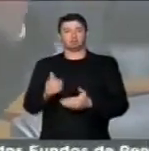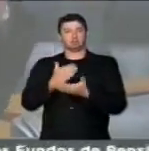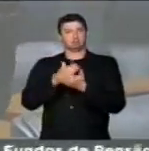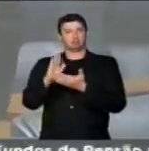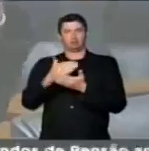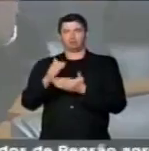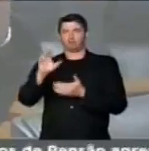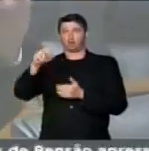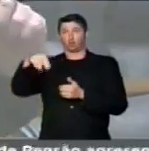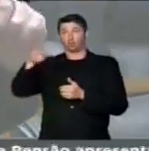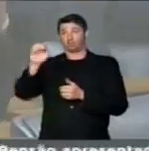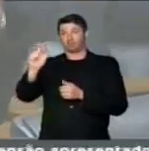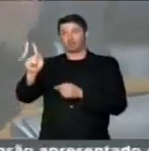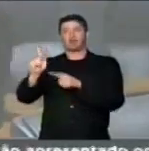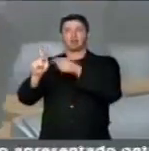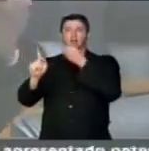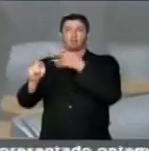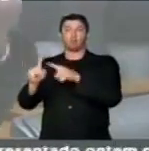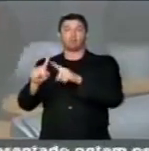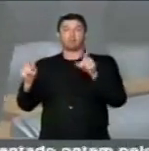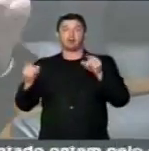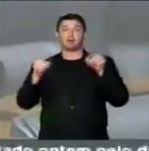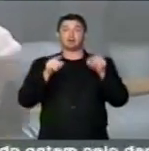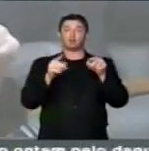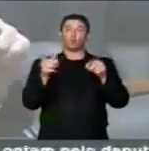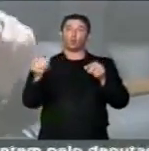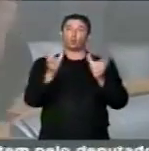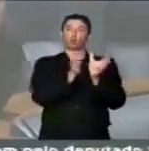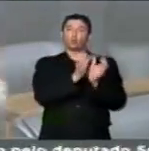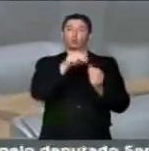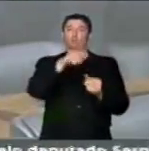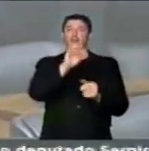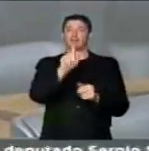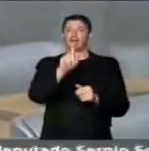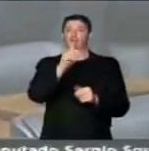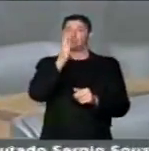CONTAG do bem, mas a ver com a CONTAG do mal. Muito obrigado, senhor.